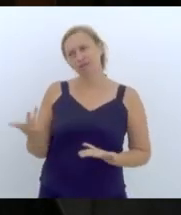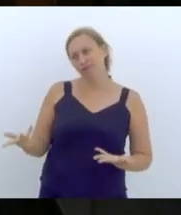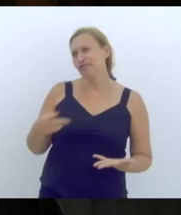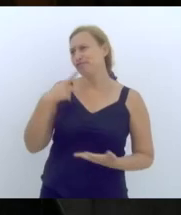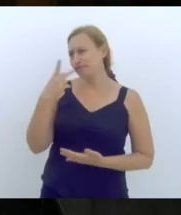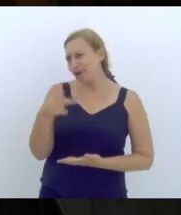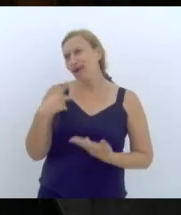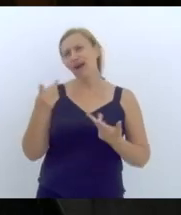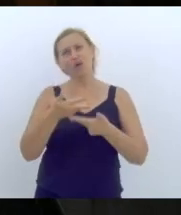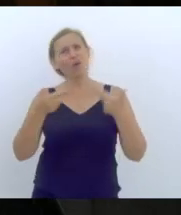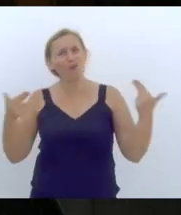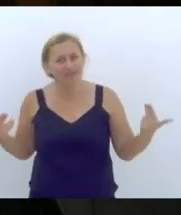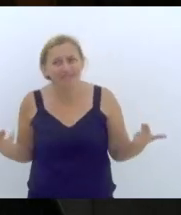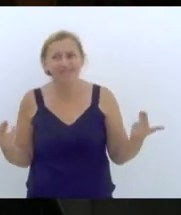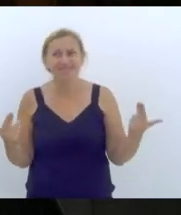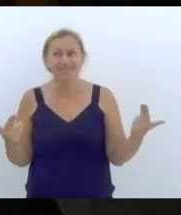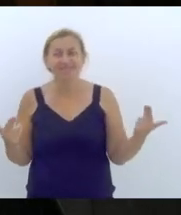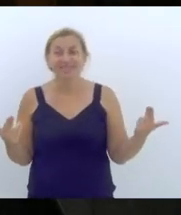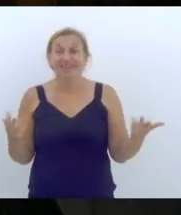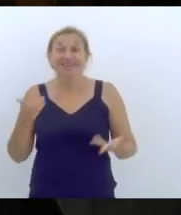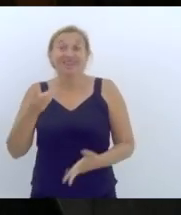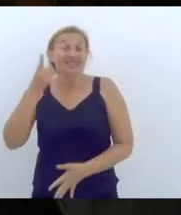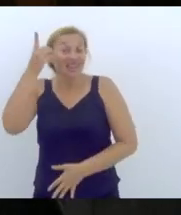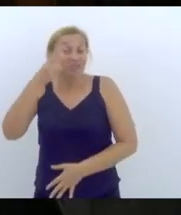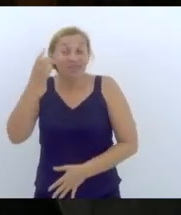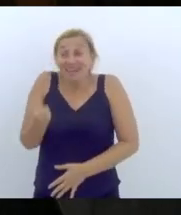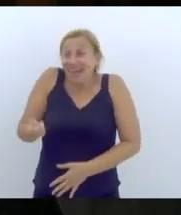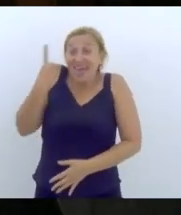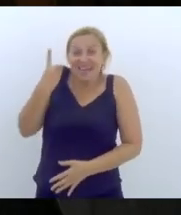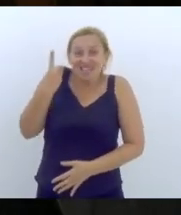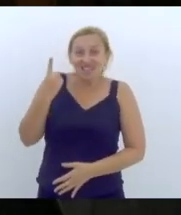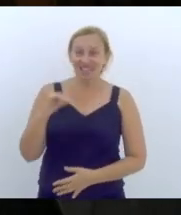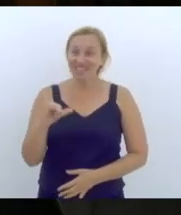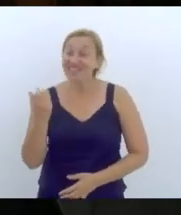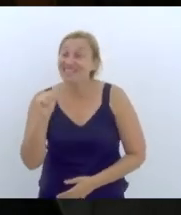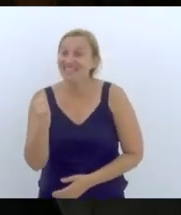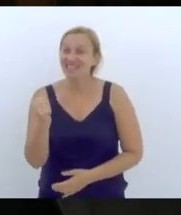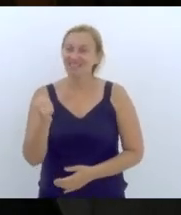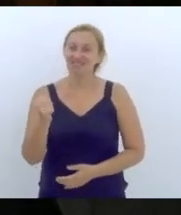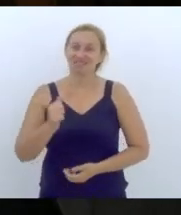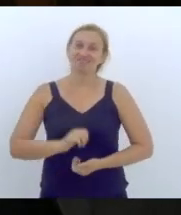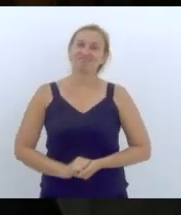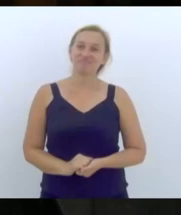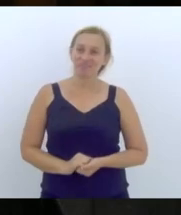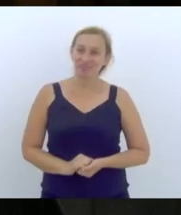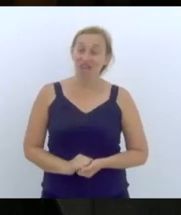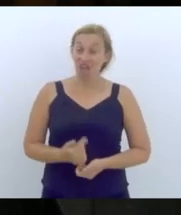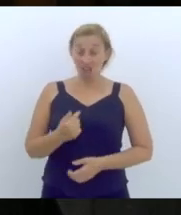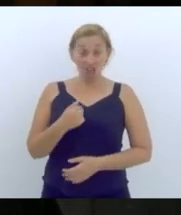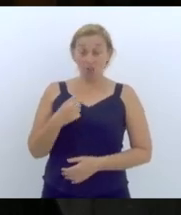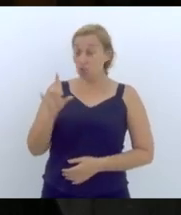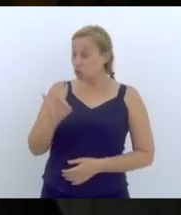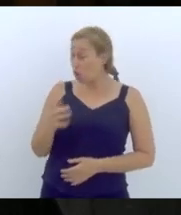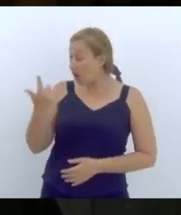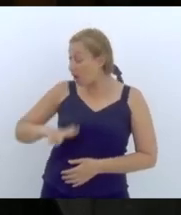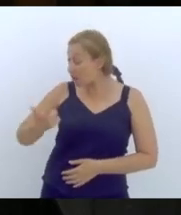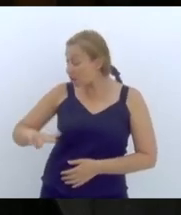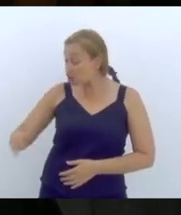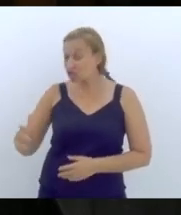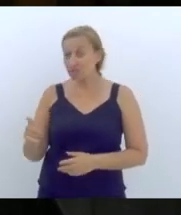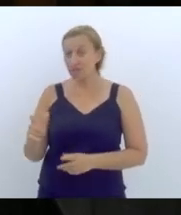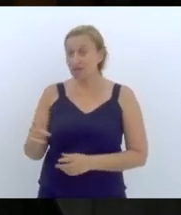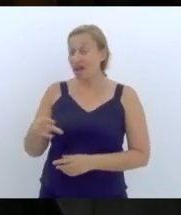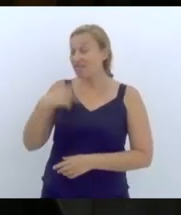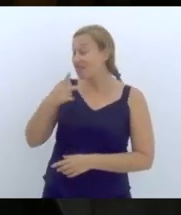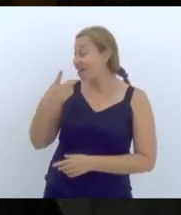palavras da ex-deputada Cidinha Campos. Eu só estou aqui replicando o